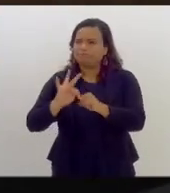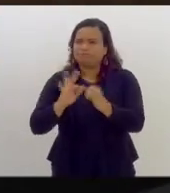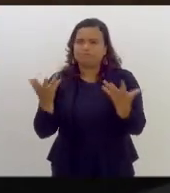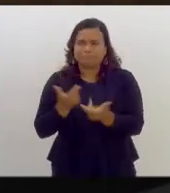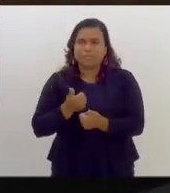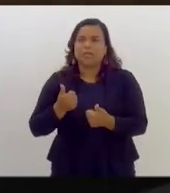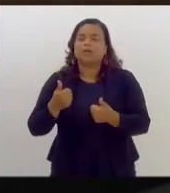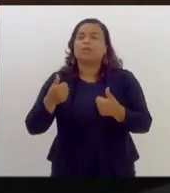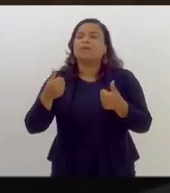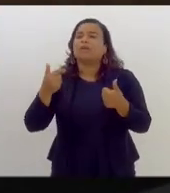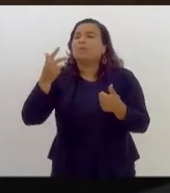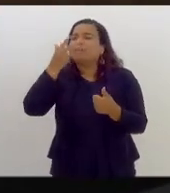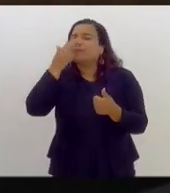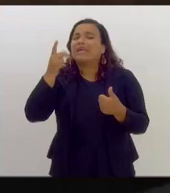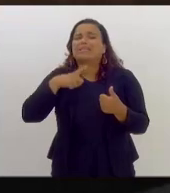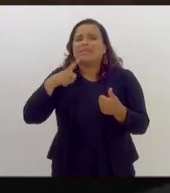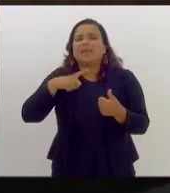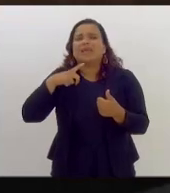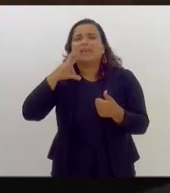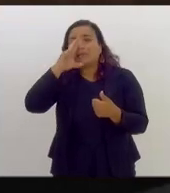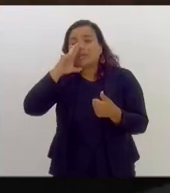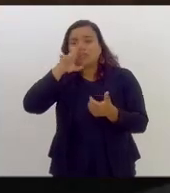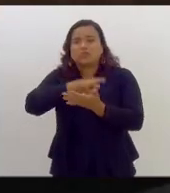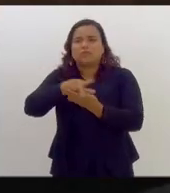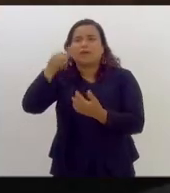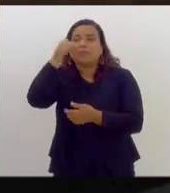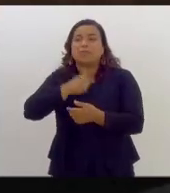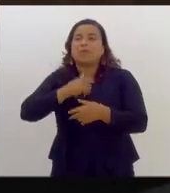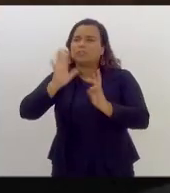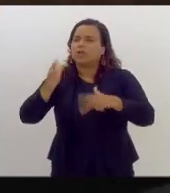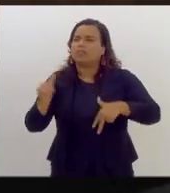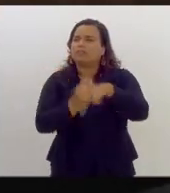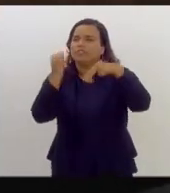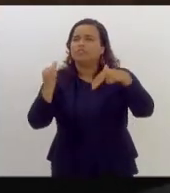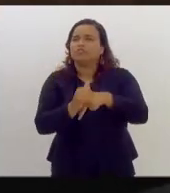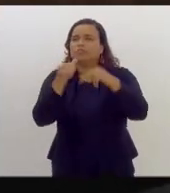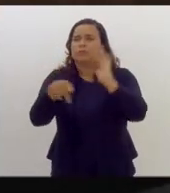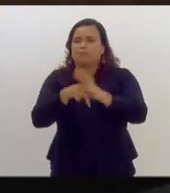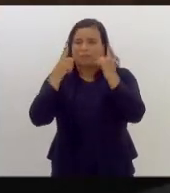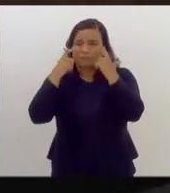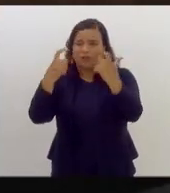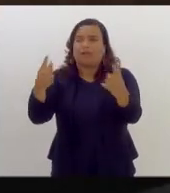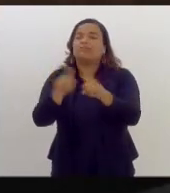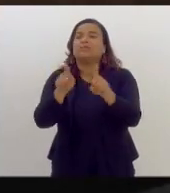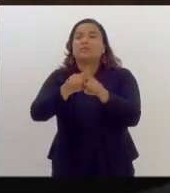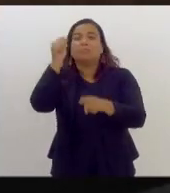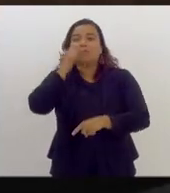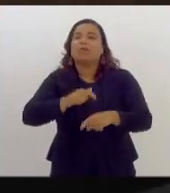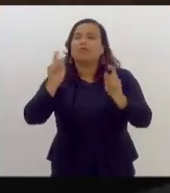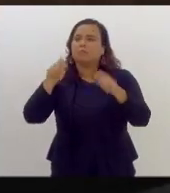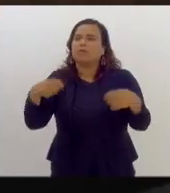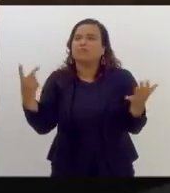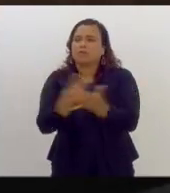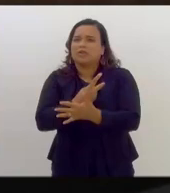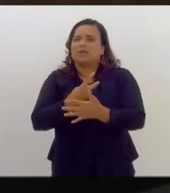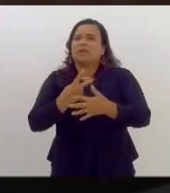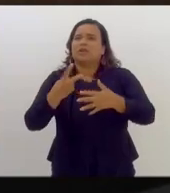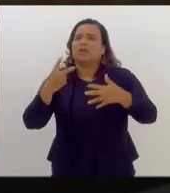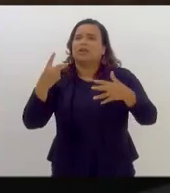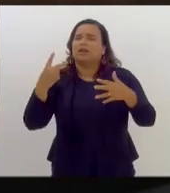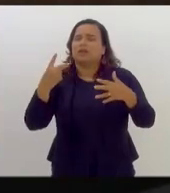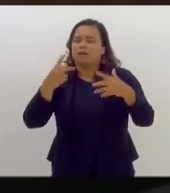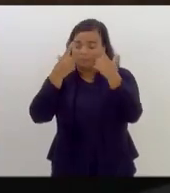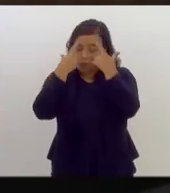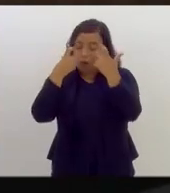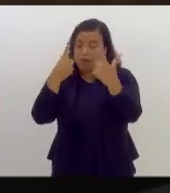abre possibilidades perigosas para mulheres que já são vítimas de violência, mulheres que podem estar submetidas à violência patrimonial, enfim.